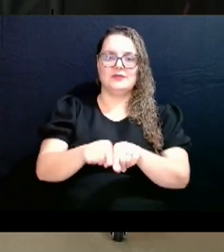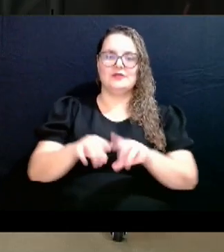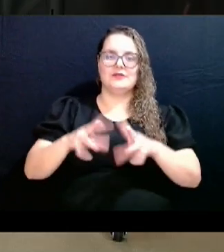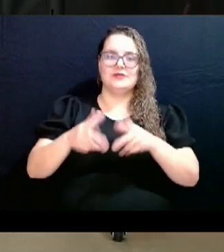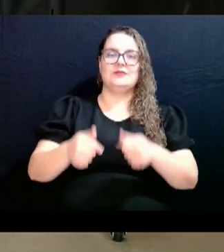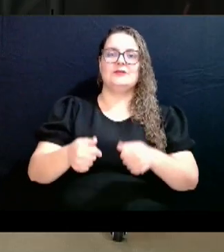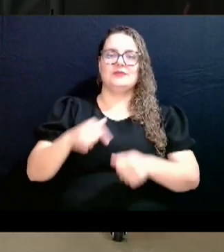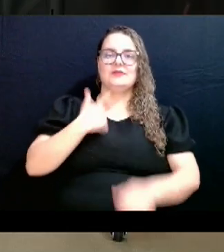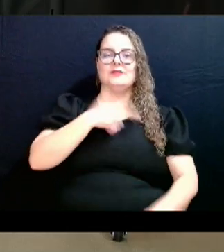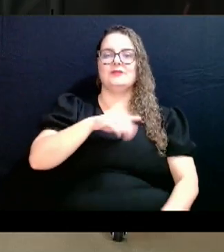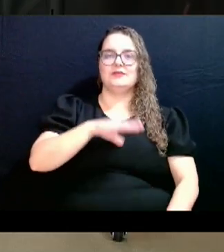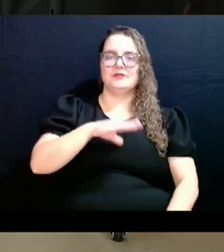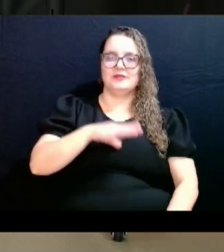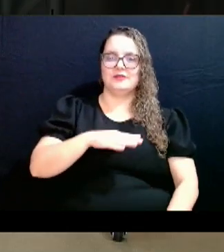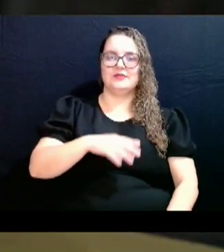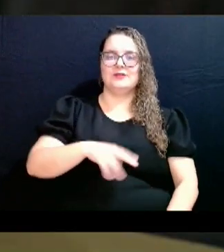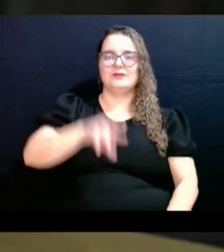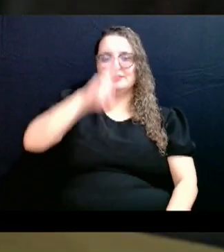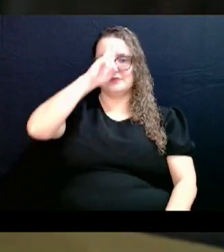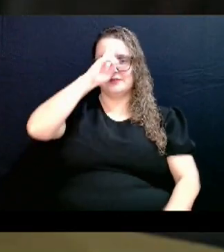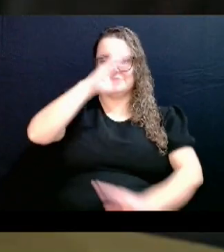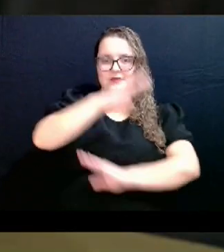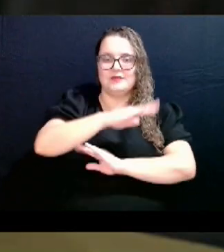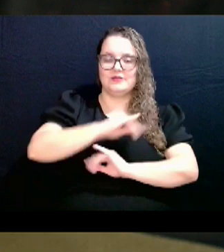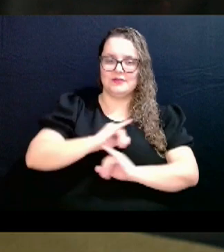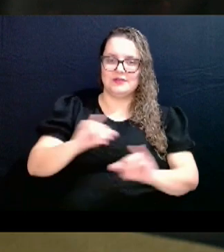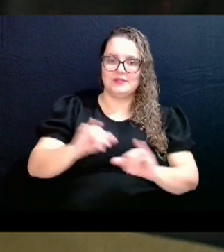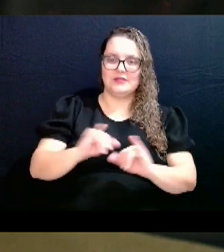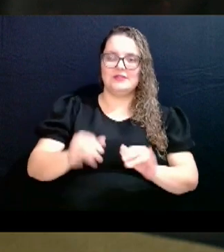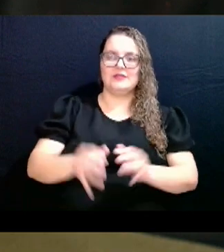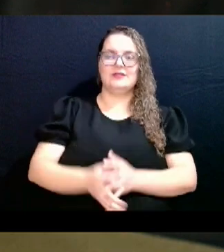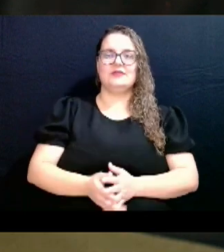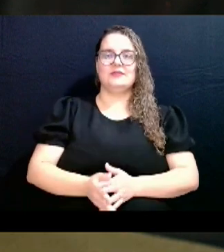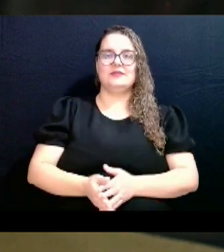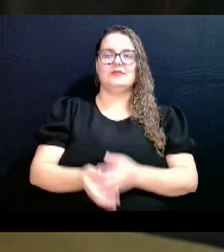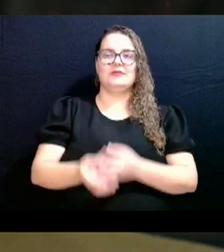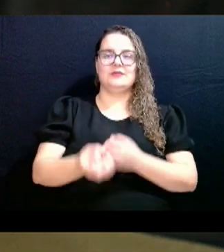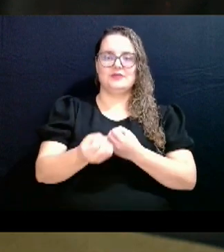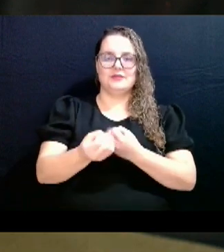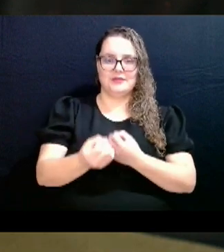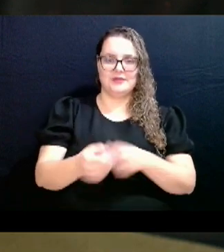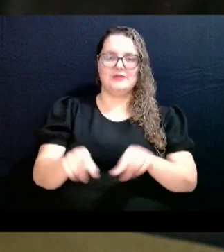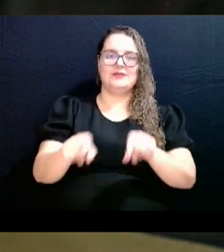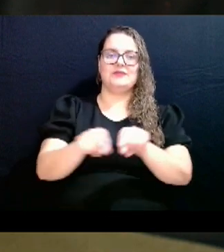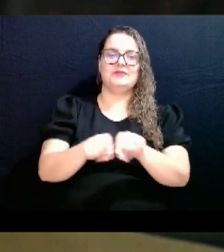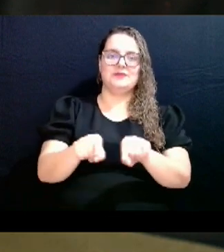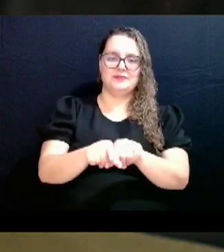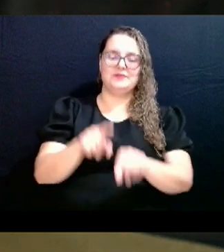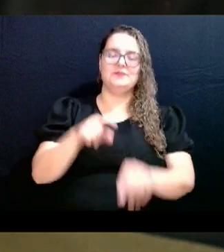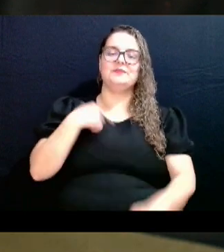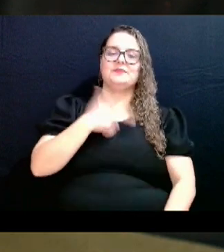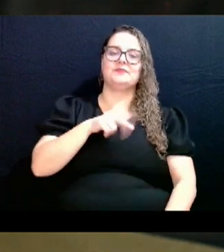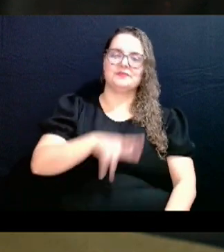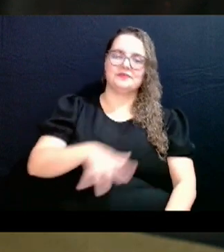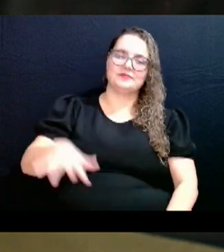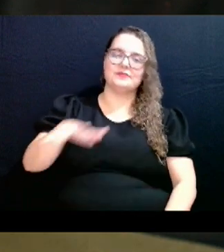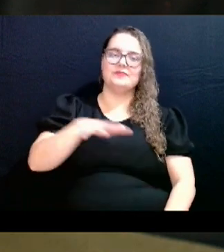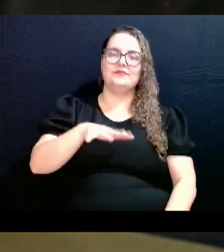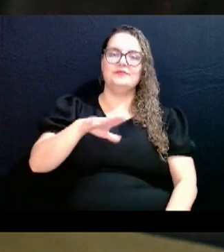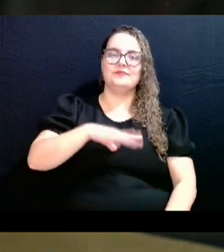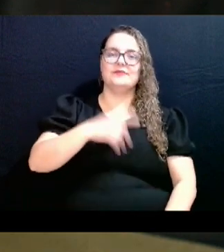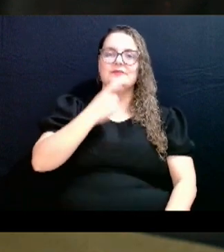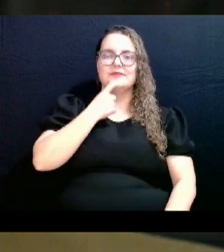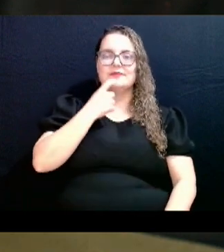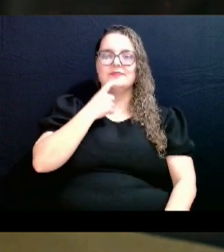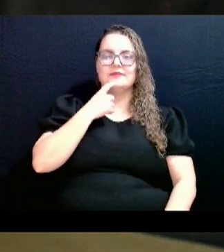cidade. Ao meio-dia nós temos Câmara Notícia, com informações também da nossa região, cidade de Campinas e do